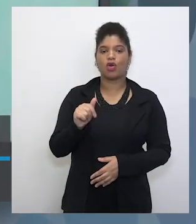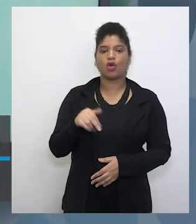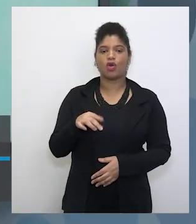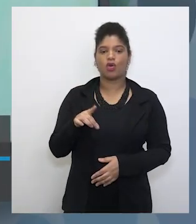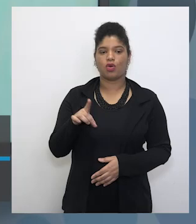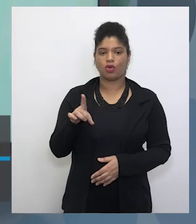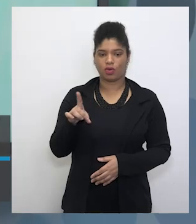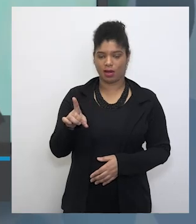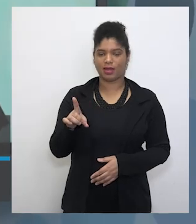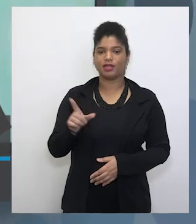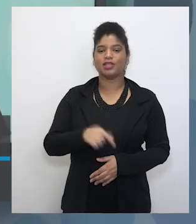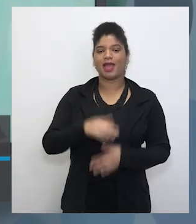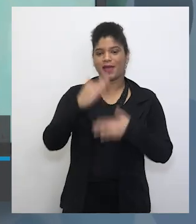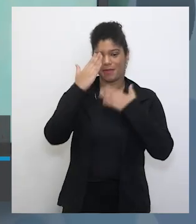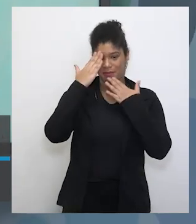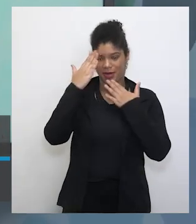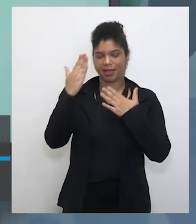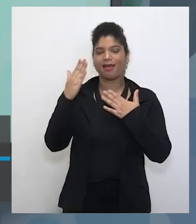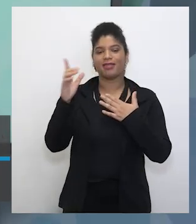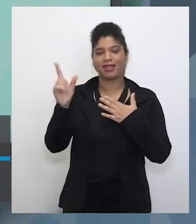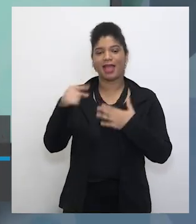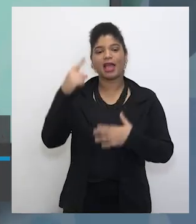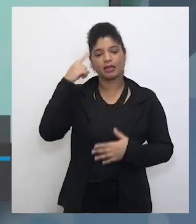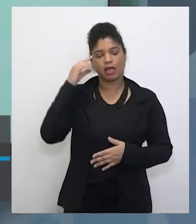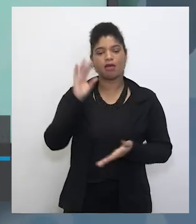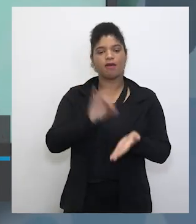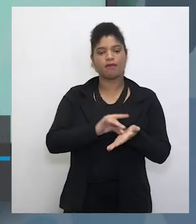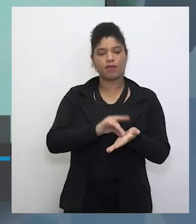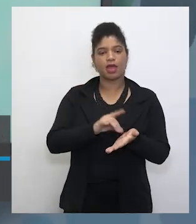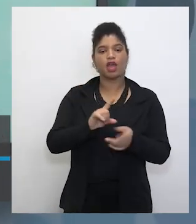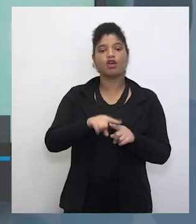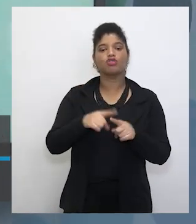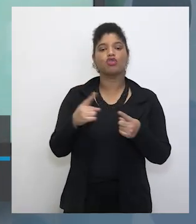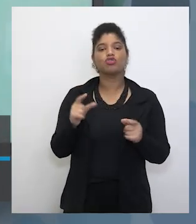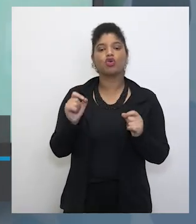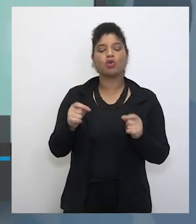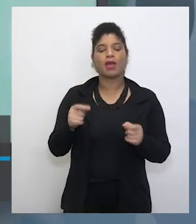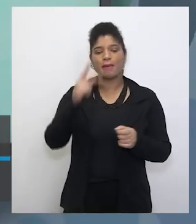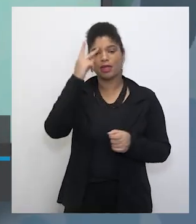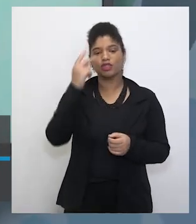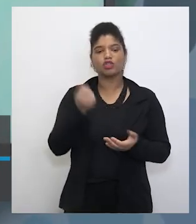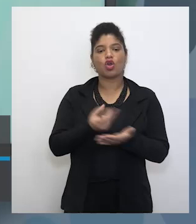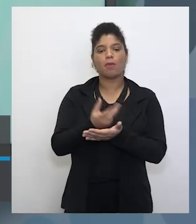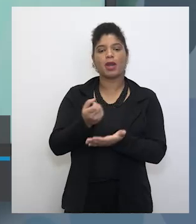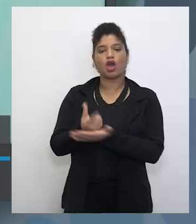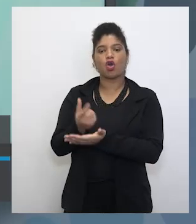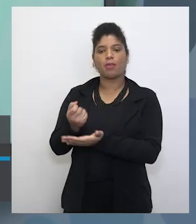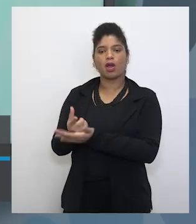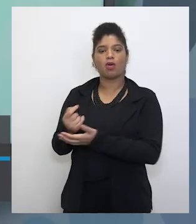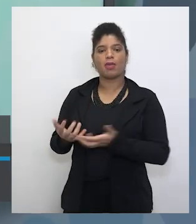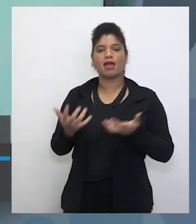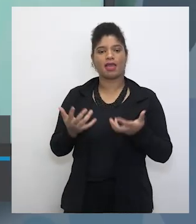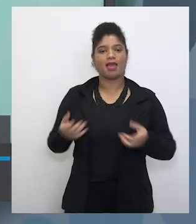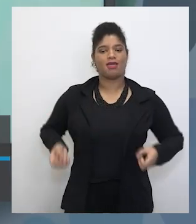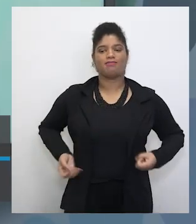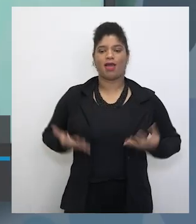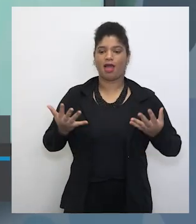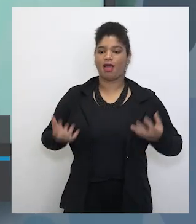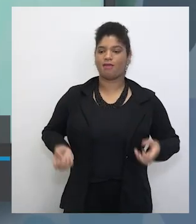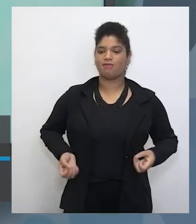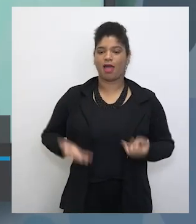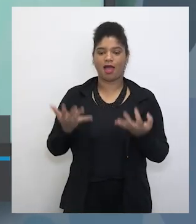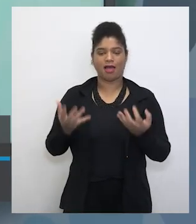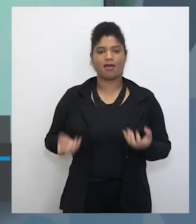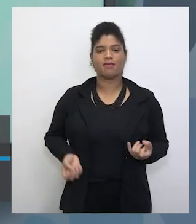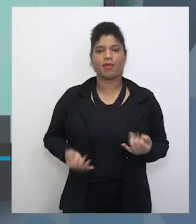Stephanie, obrigado pela apresentação. E a ideia é essa mesmo, né? A gente está falando aí de um consumismo. É um tópico que a gente vem trabalhando nessas aulas anteriores